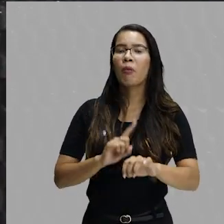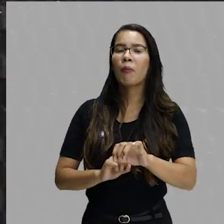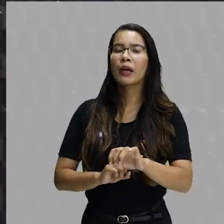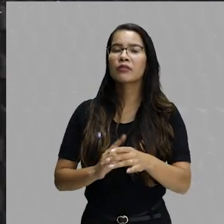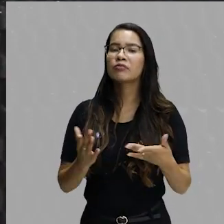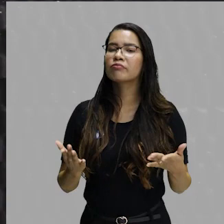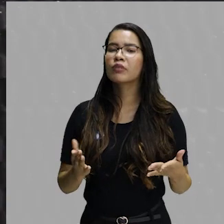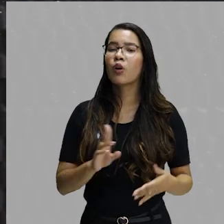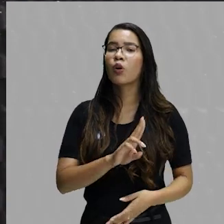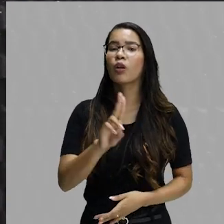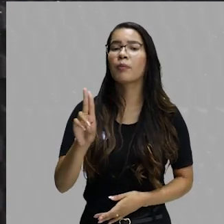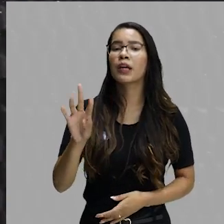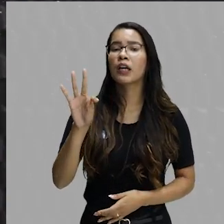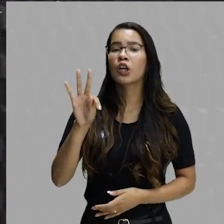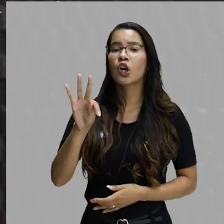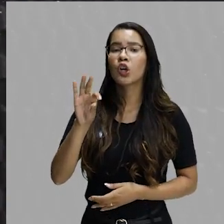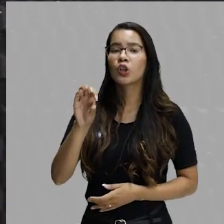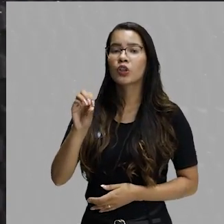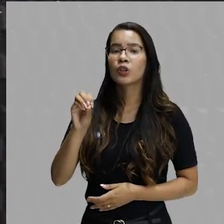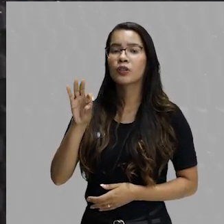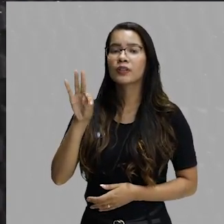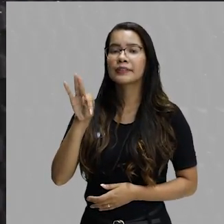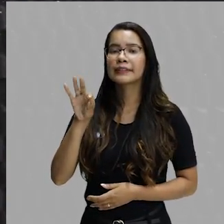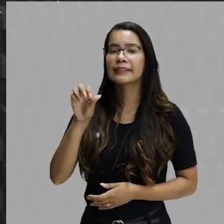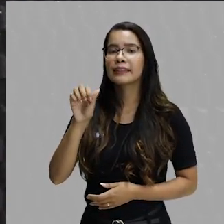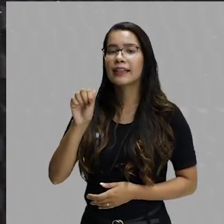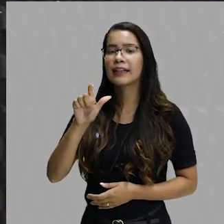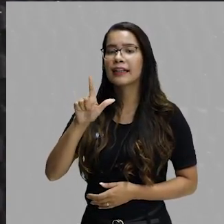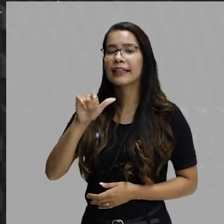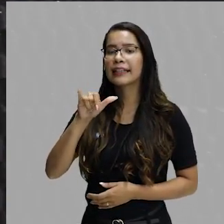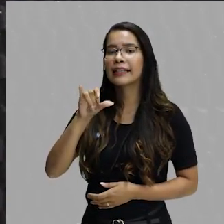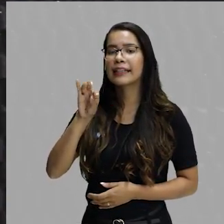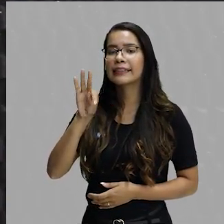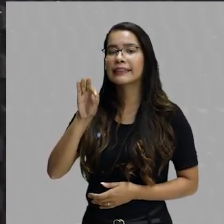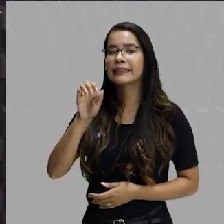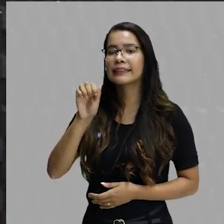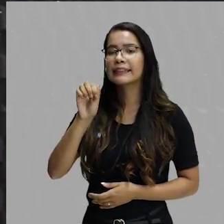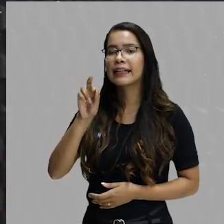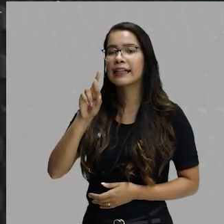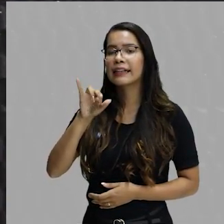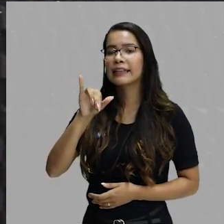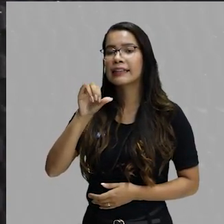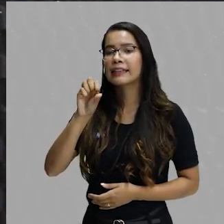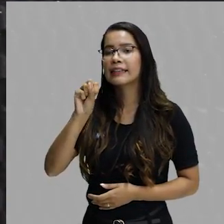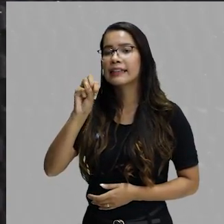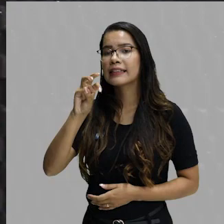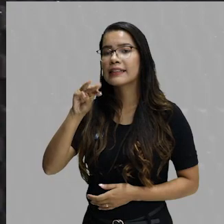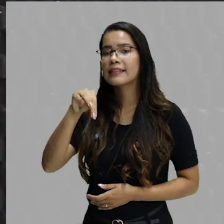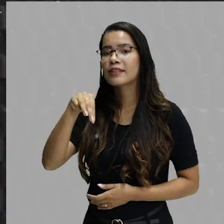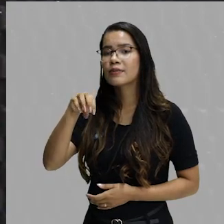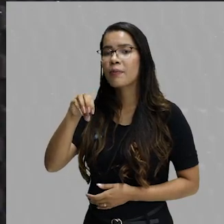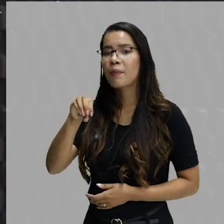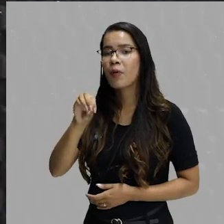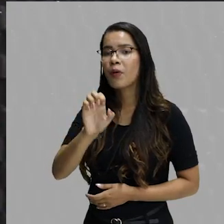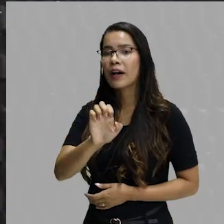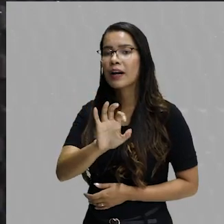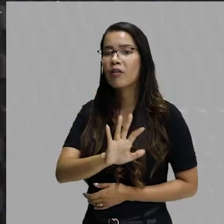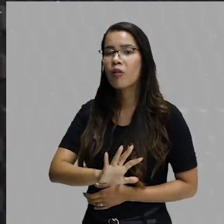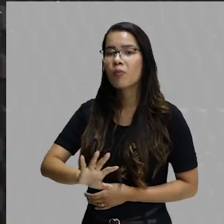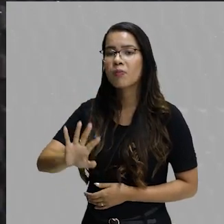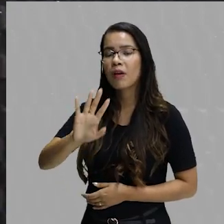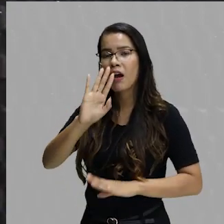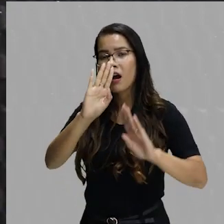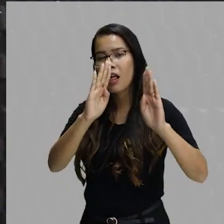Analisar o fenômeno do totalitarismo, ou seja, de estados com características extremamente